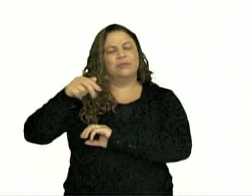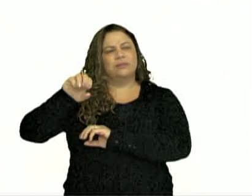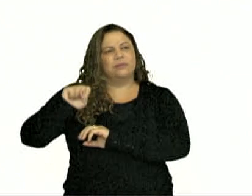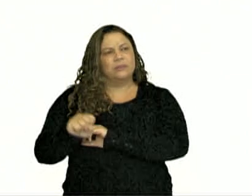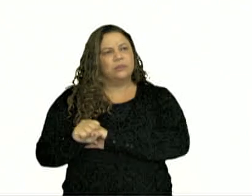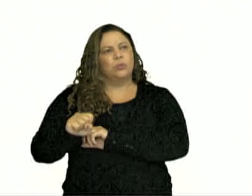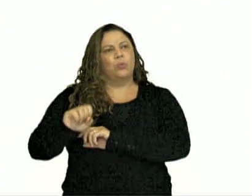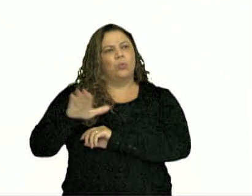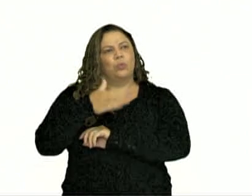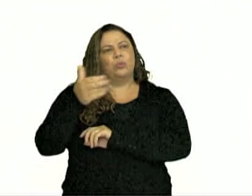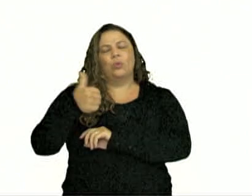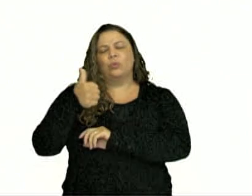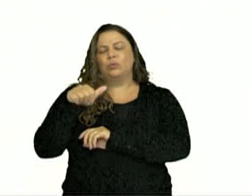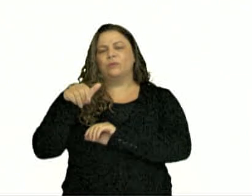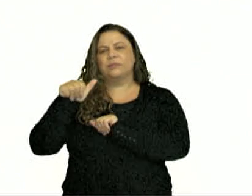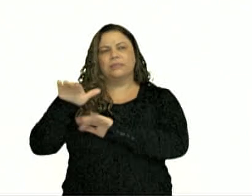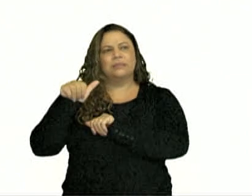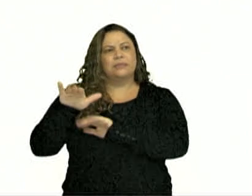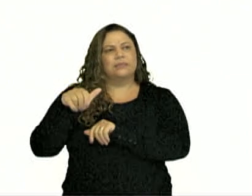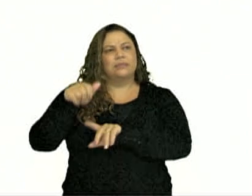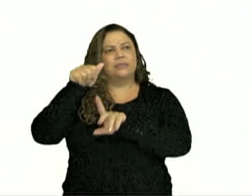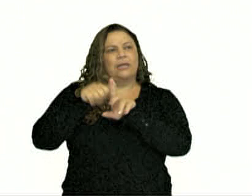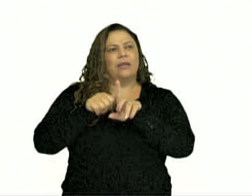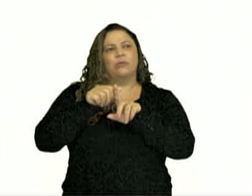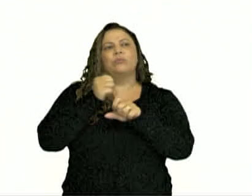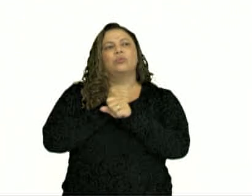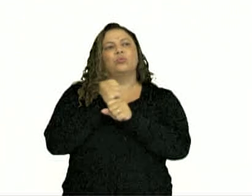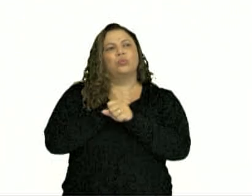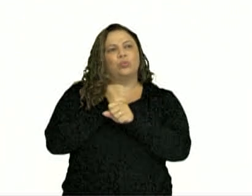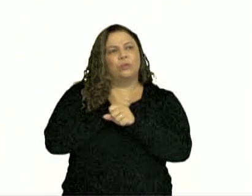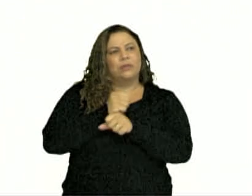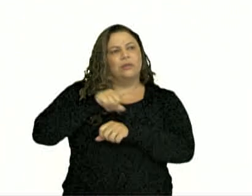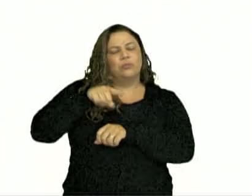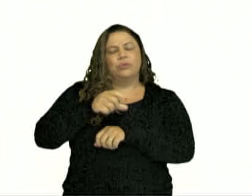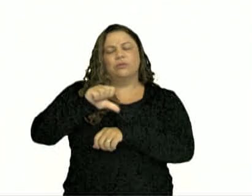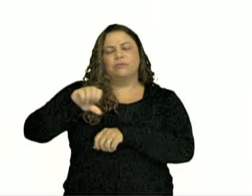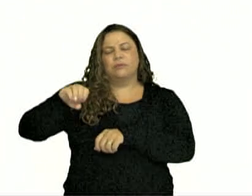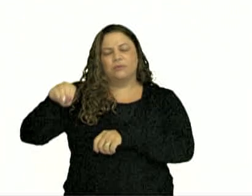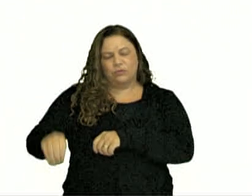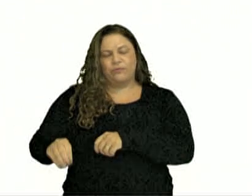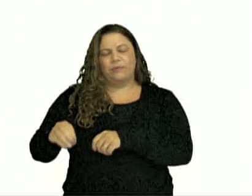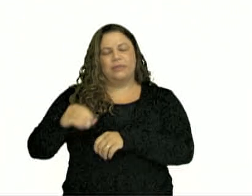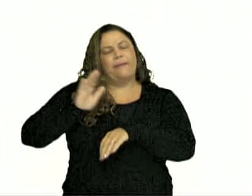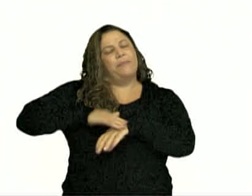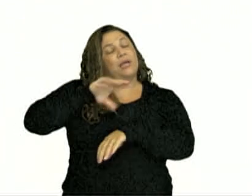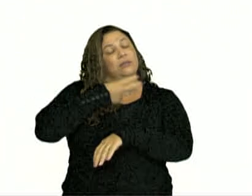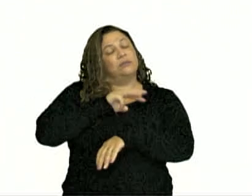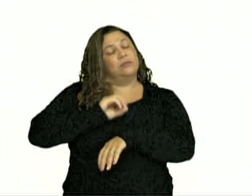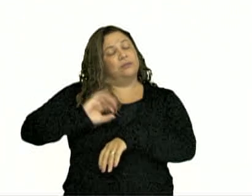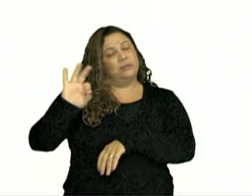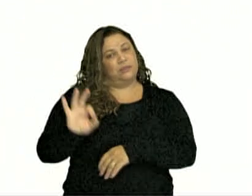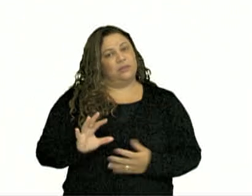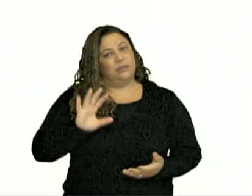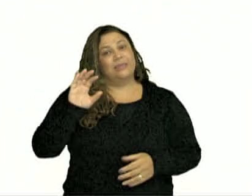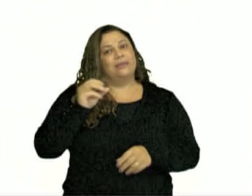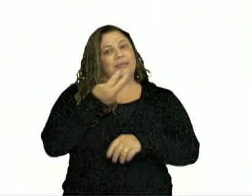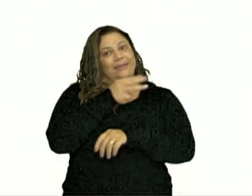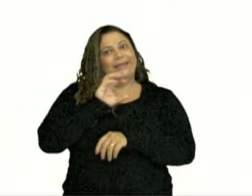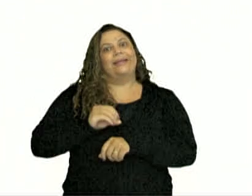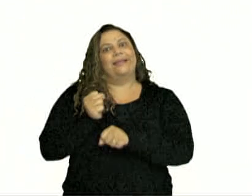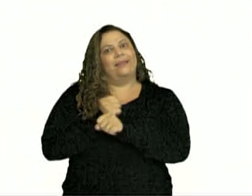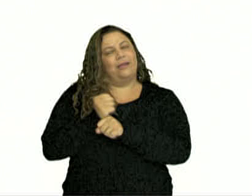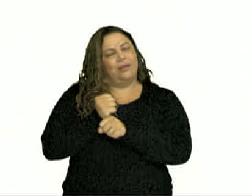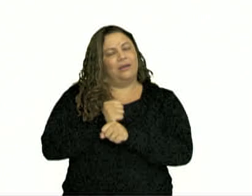já. Em relação aos financiamentos, por exemplo, a lei diz que os comerciantes devem informar